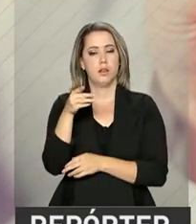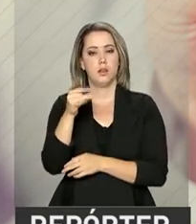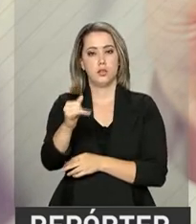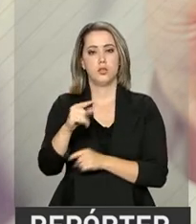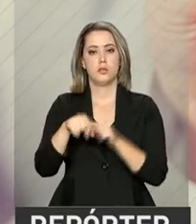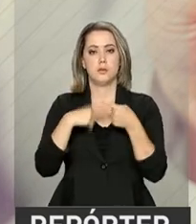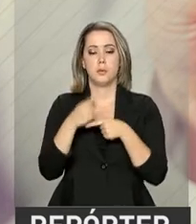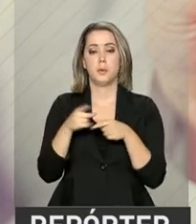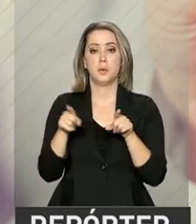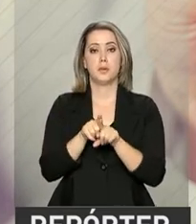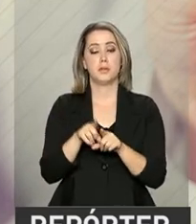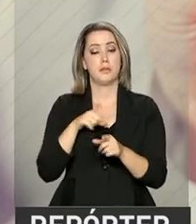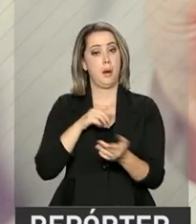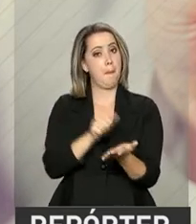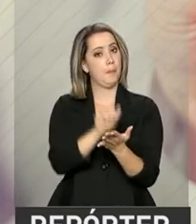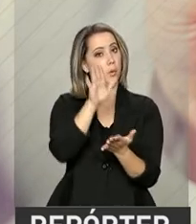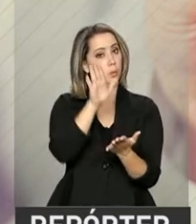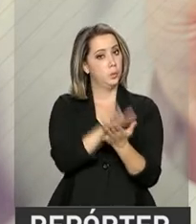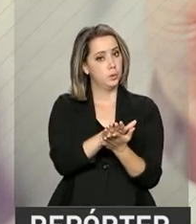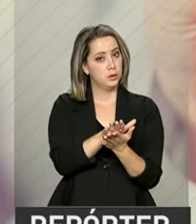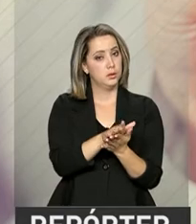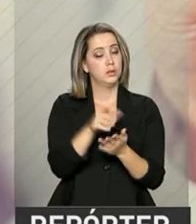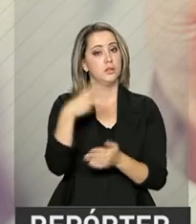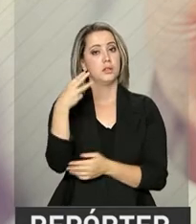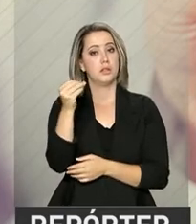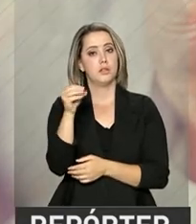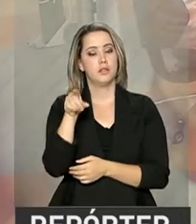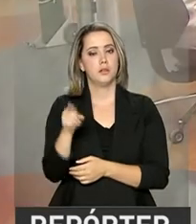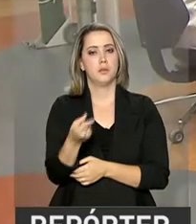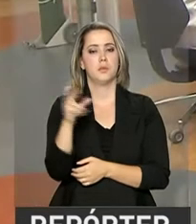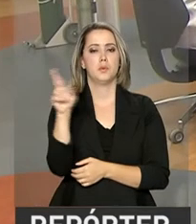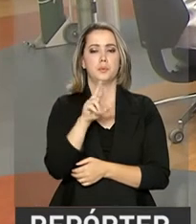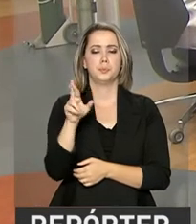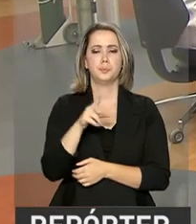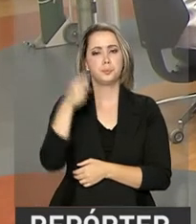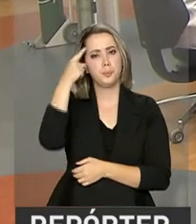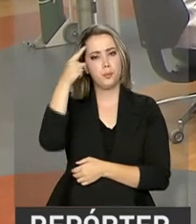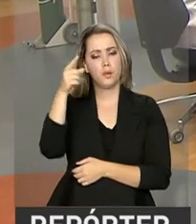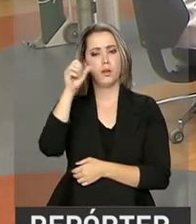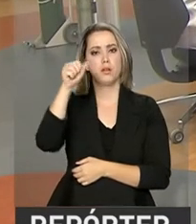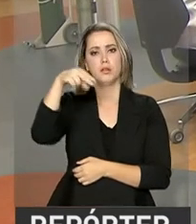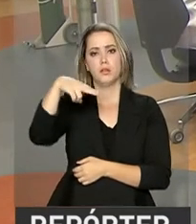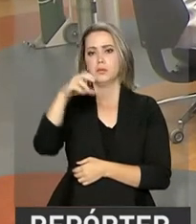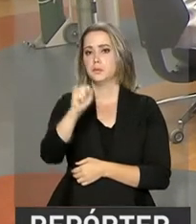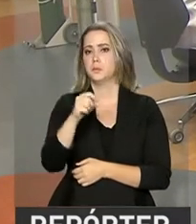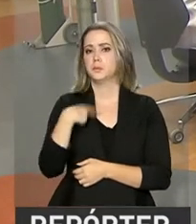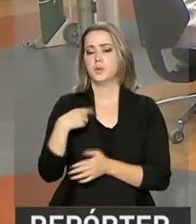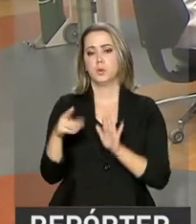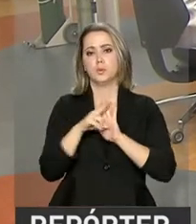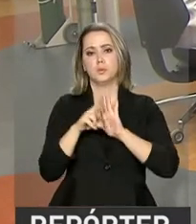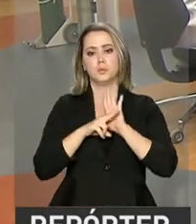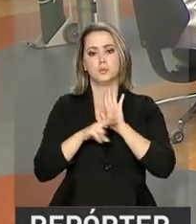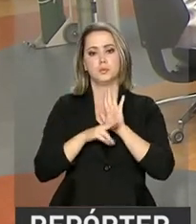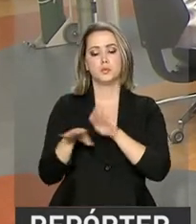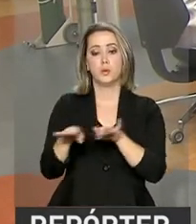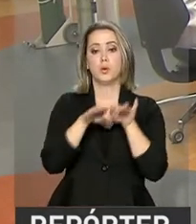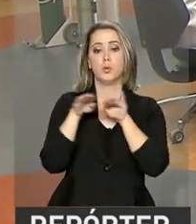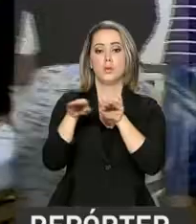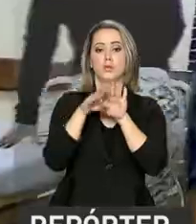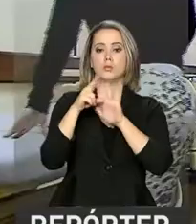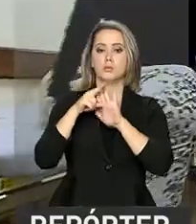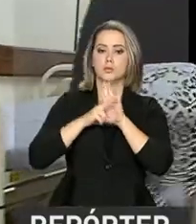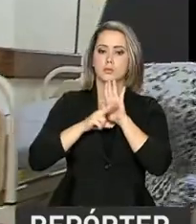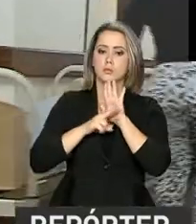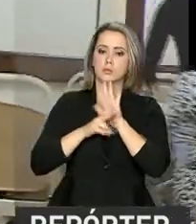A multa para quem descumprir essas regras pode chegar a R$ 30 mil. A ideia da ANS com essa resolução foi padronizar as